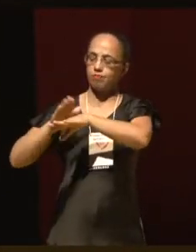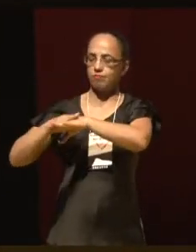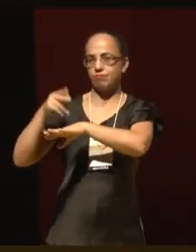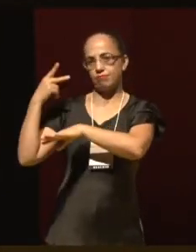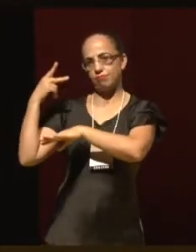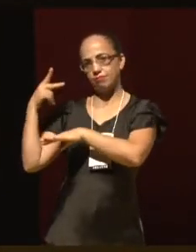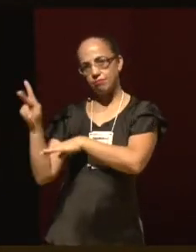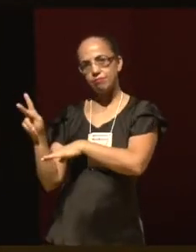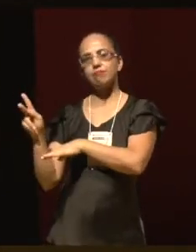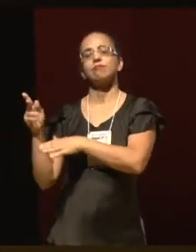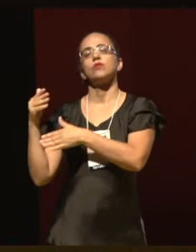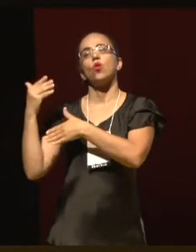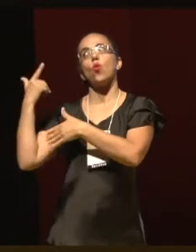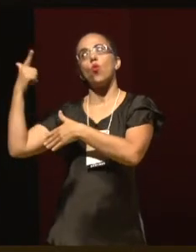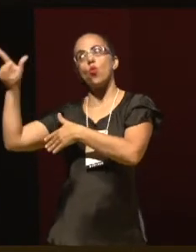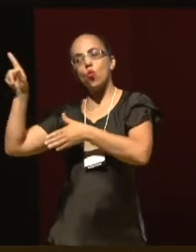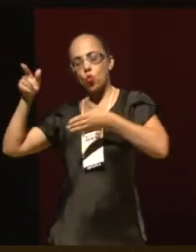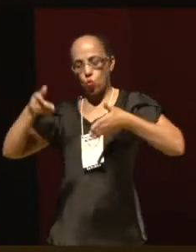reencarnação.